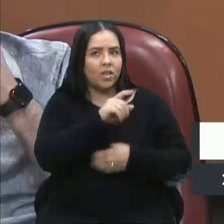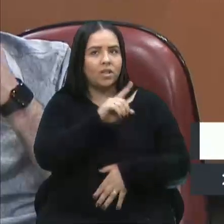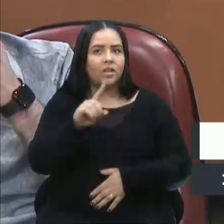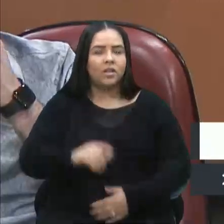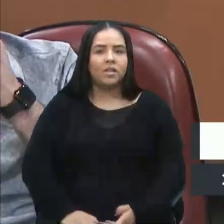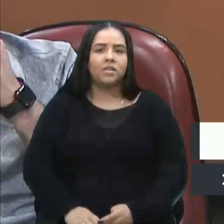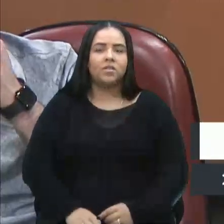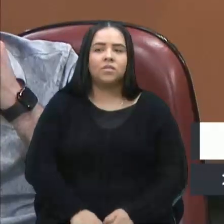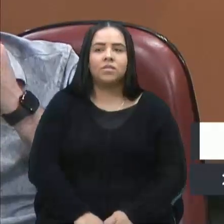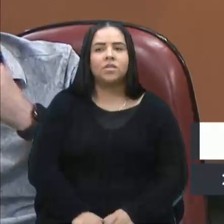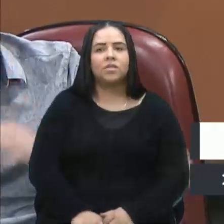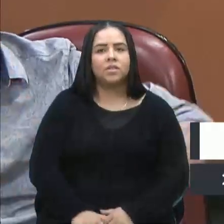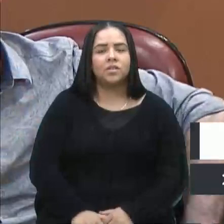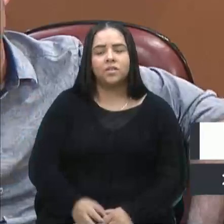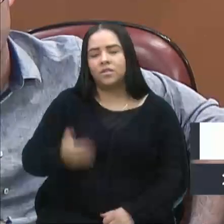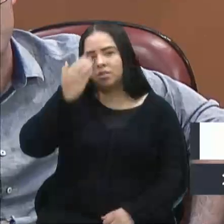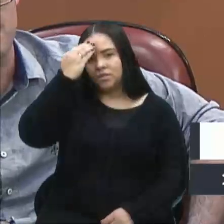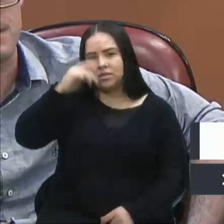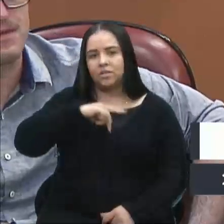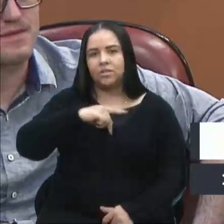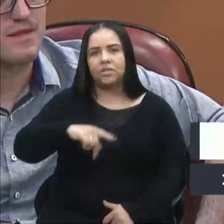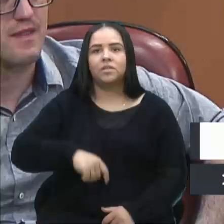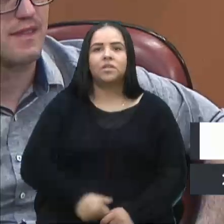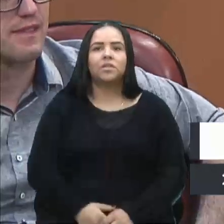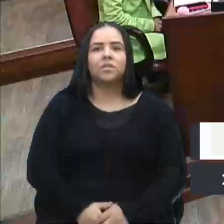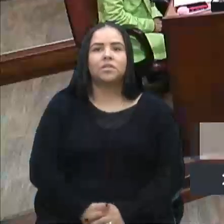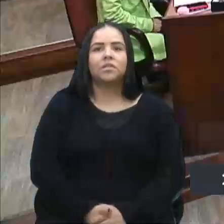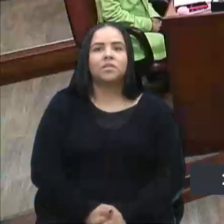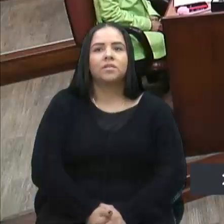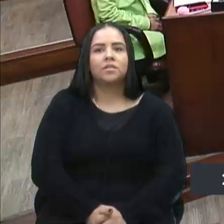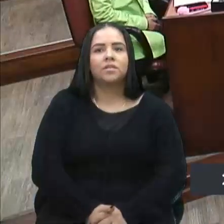Para declarar o voto. Obrigado, senhora presidente. Obrigada. Para declarar o voto, vereador